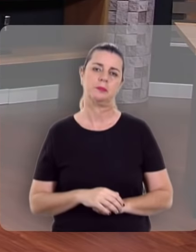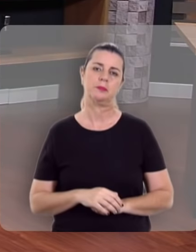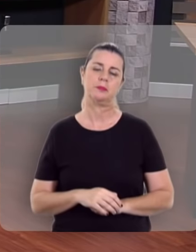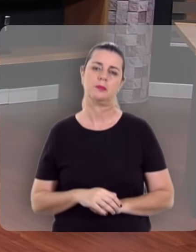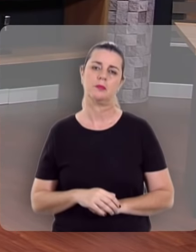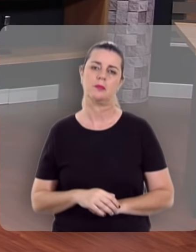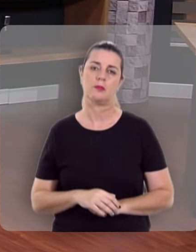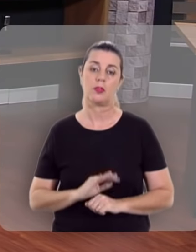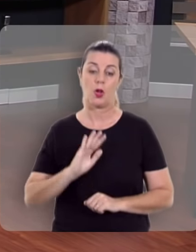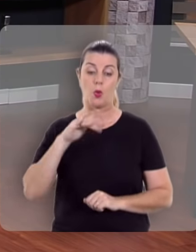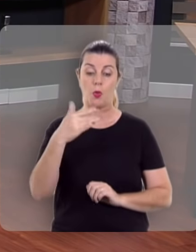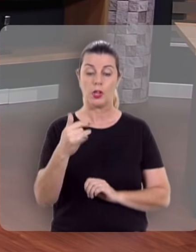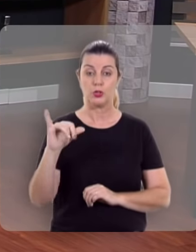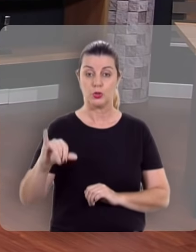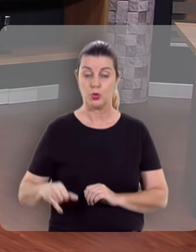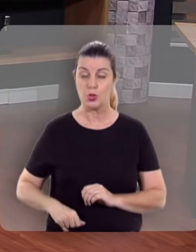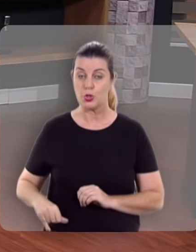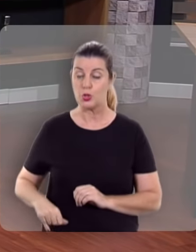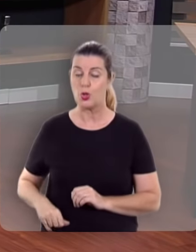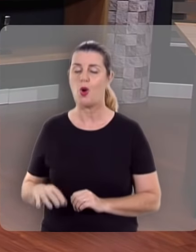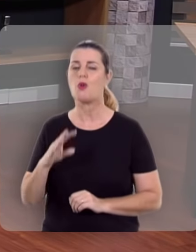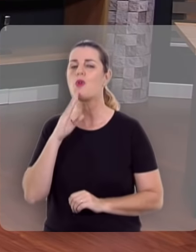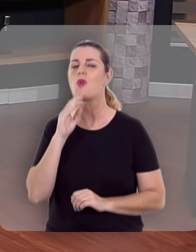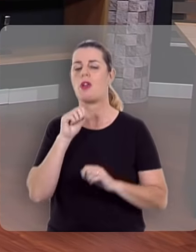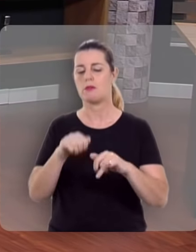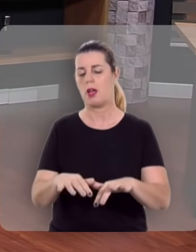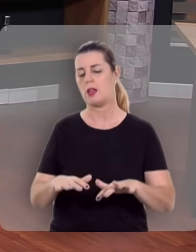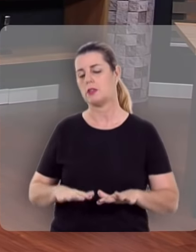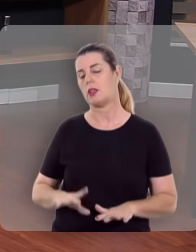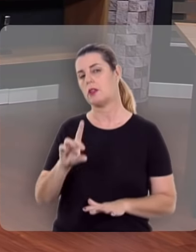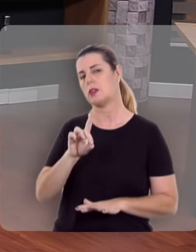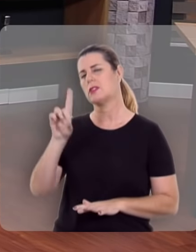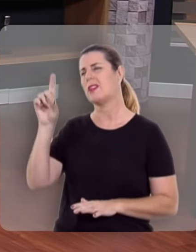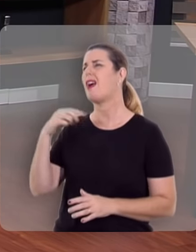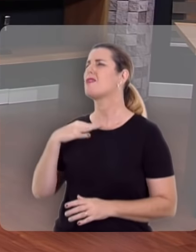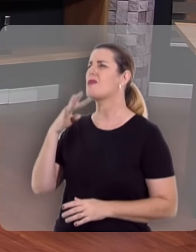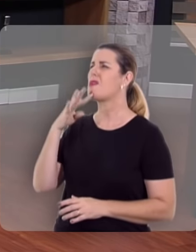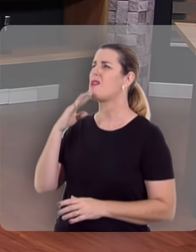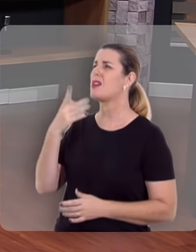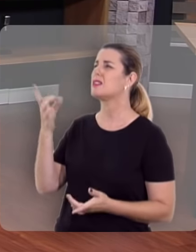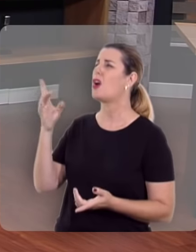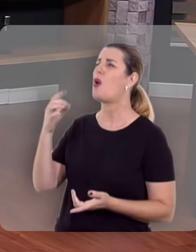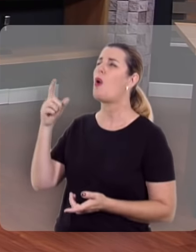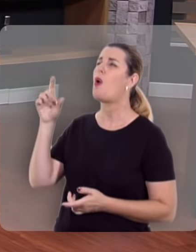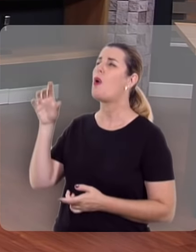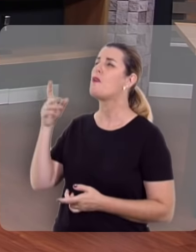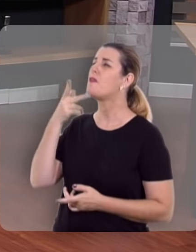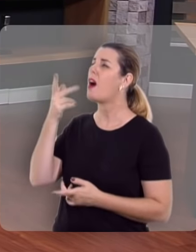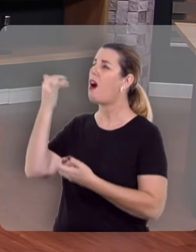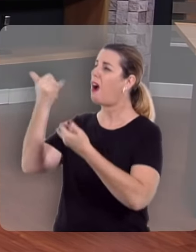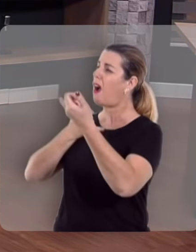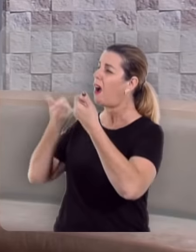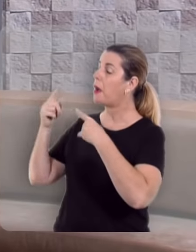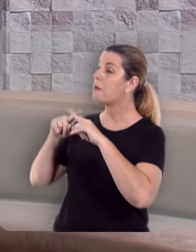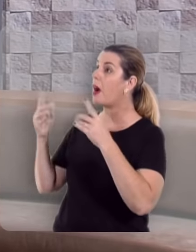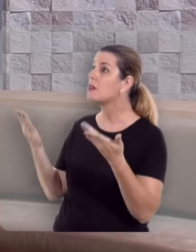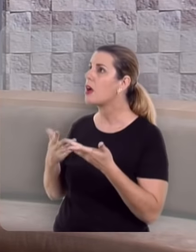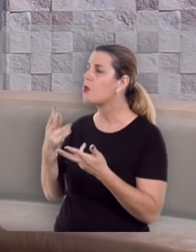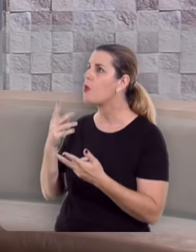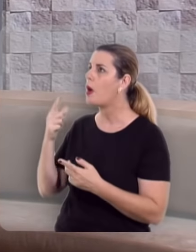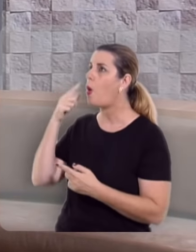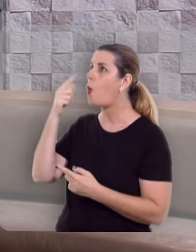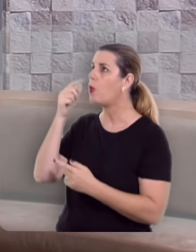coisas cooperam para o bem daqueles que amam a Deus. Quando